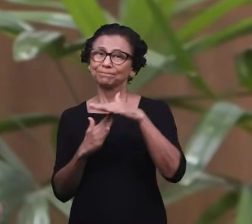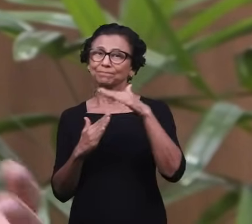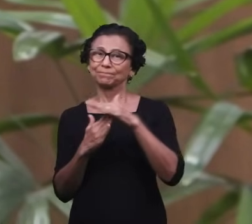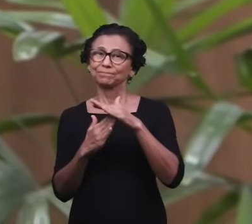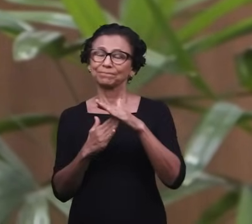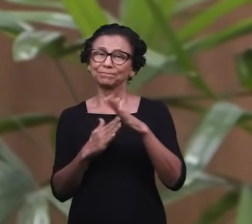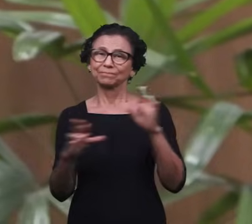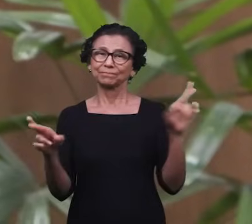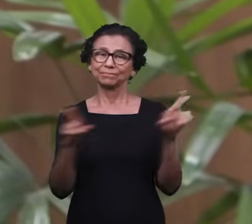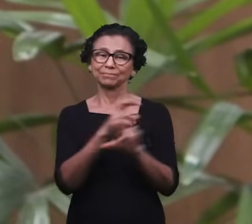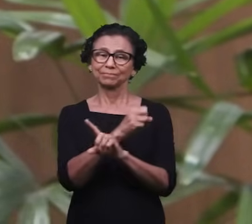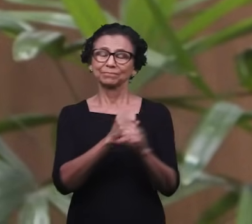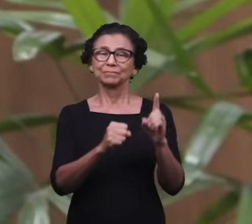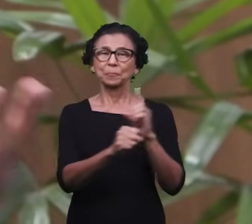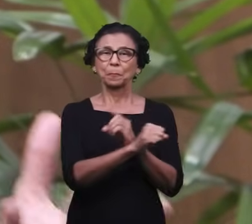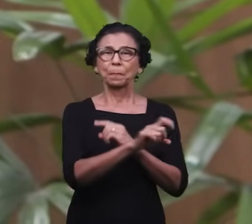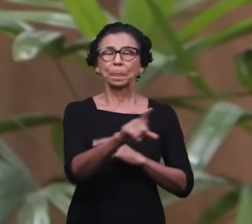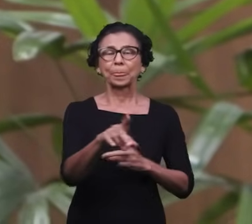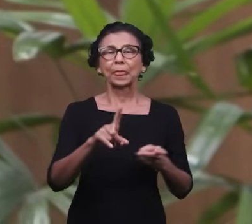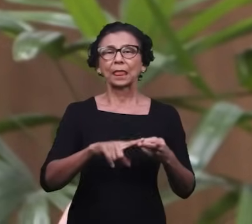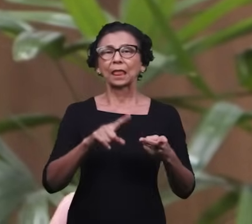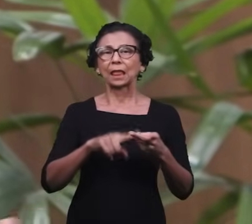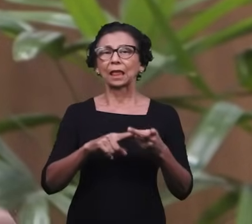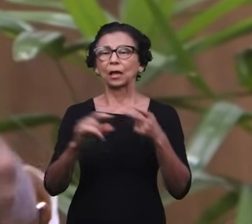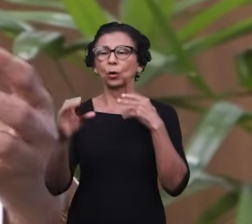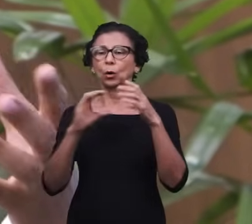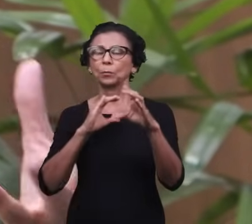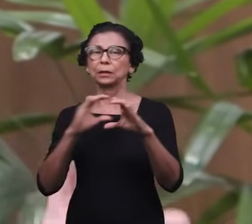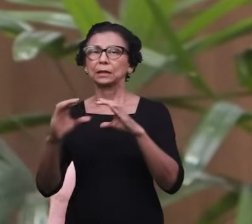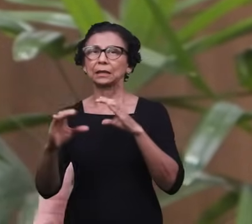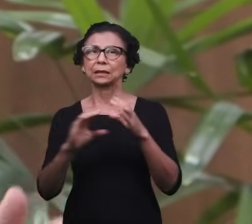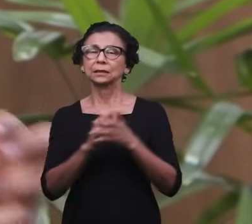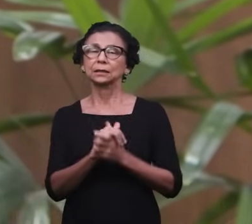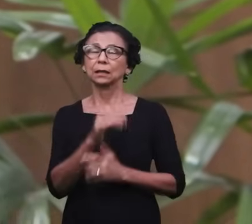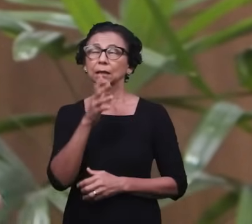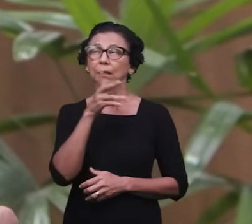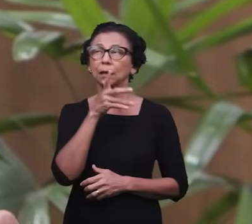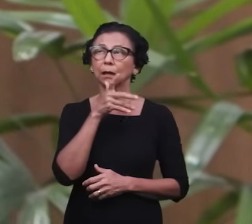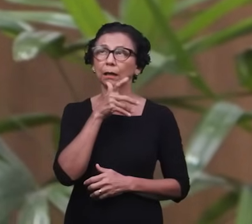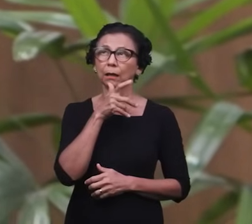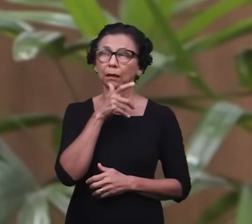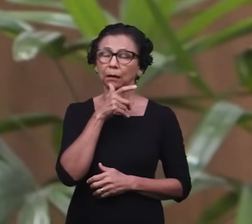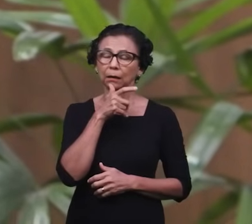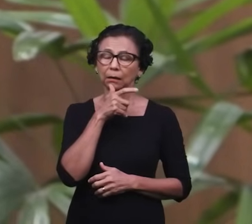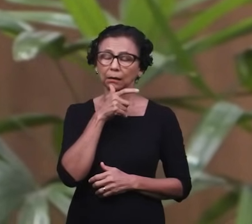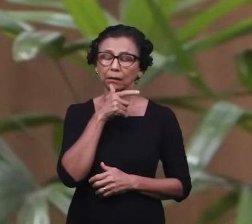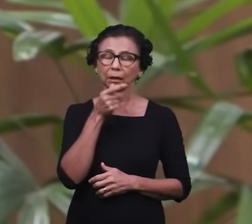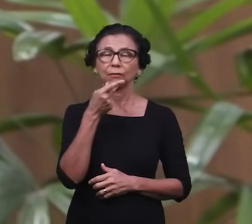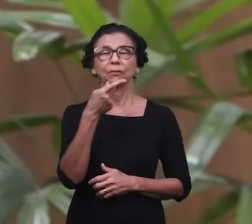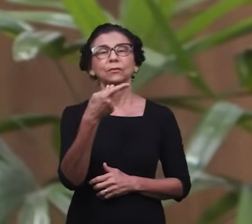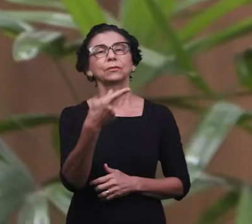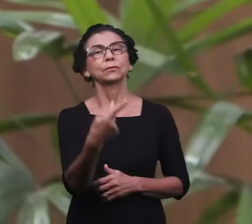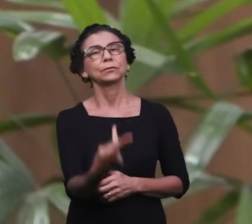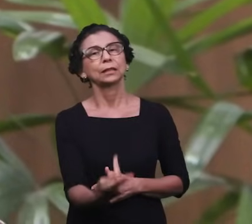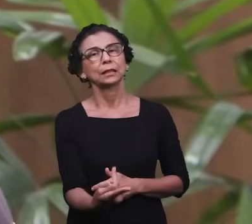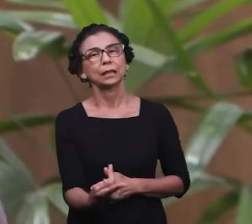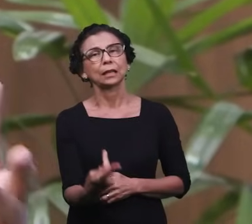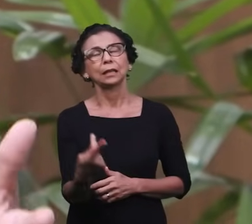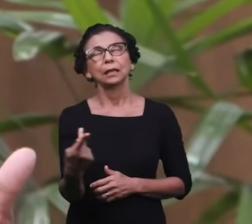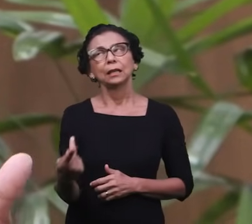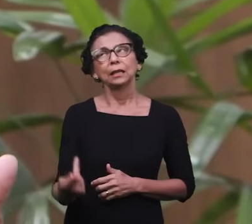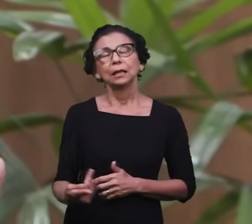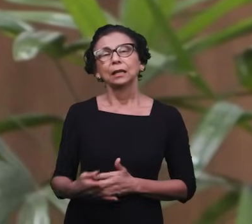Dificuldade na comunicação. A fala muitas vezes atrasada, é tardia, às vezes ela é mecânica, parece que não